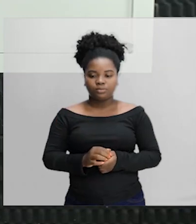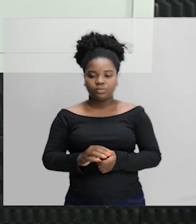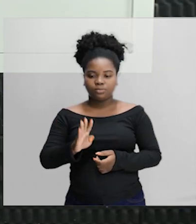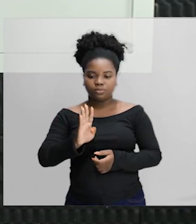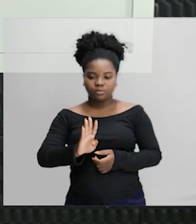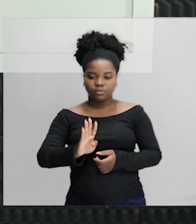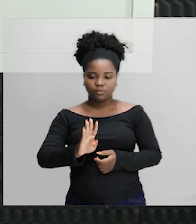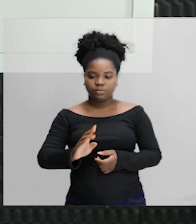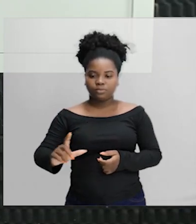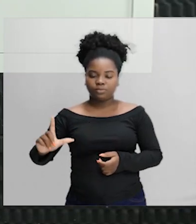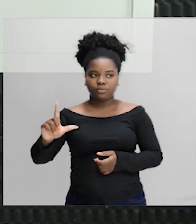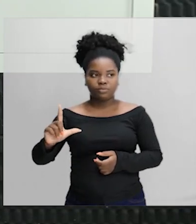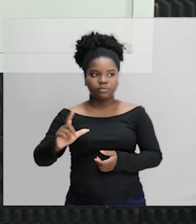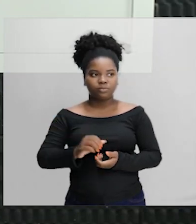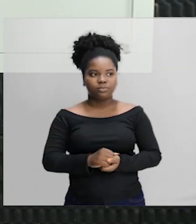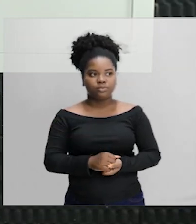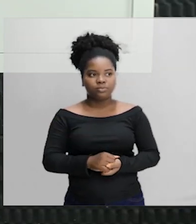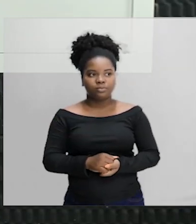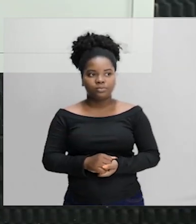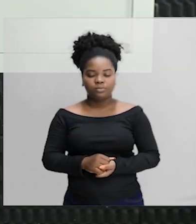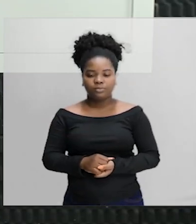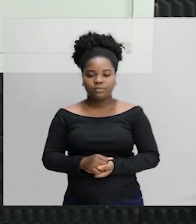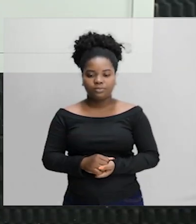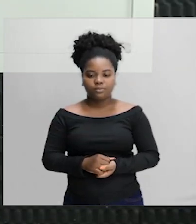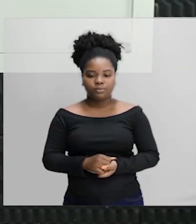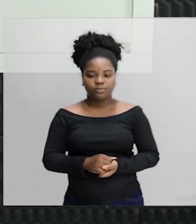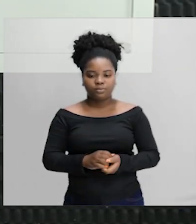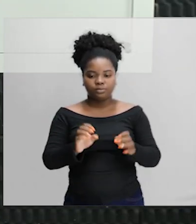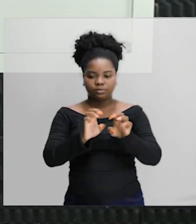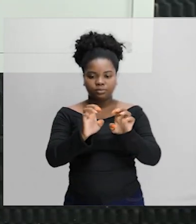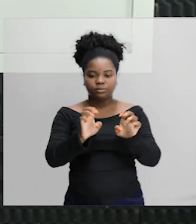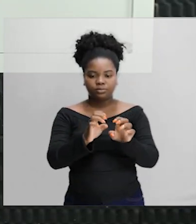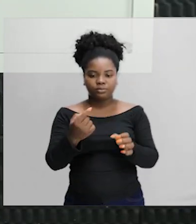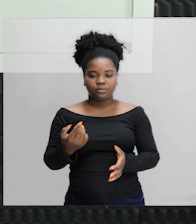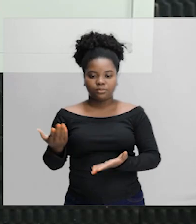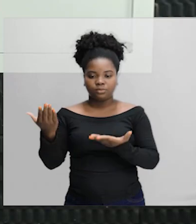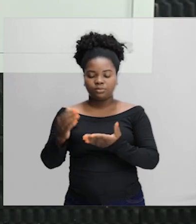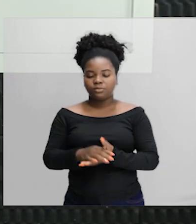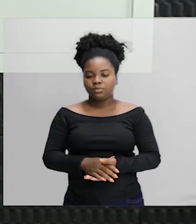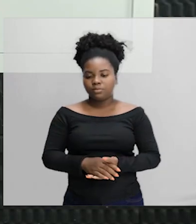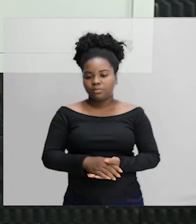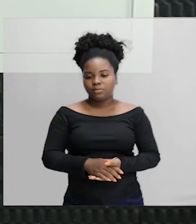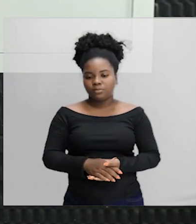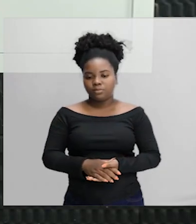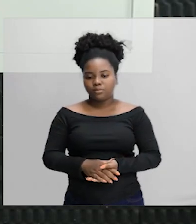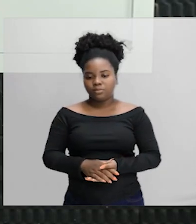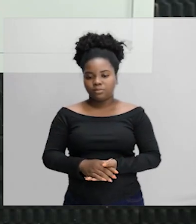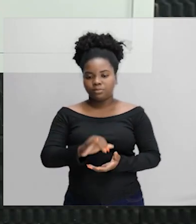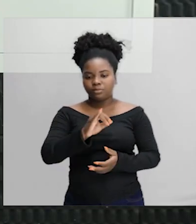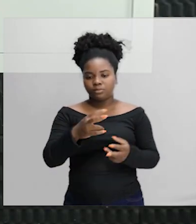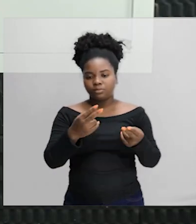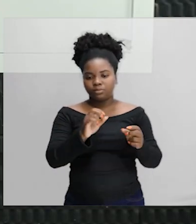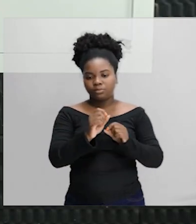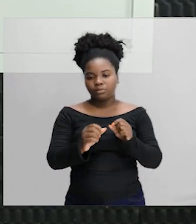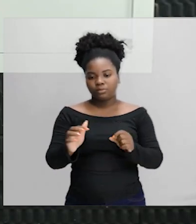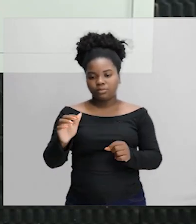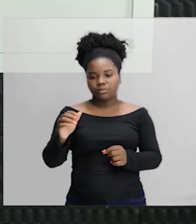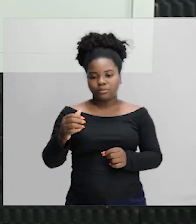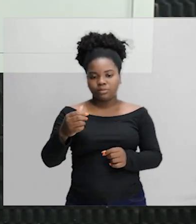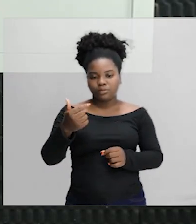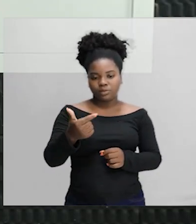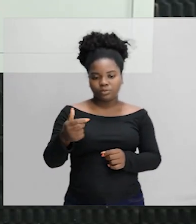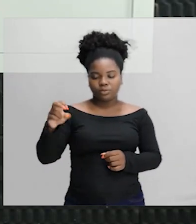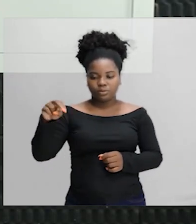campo, comprimento. Ok? Então a corrente vai ser igual. A força é de